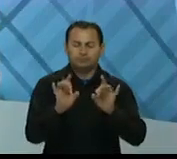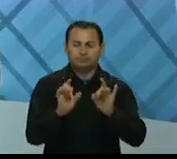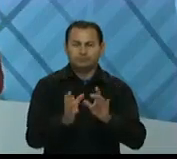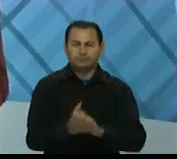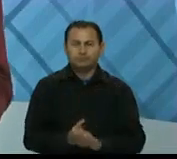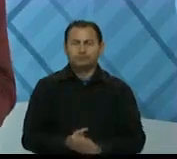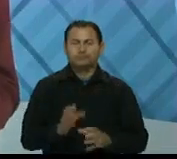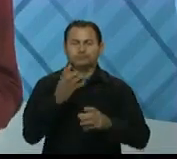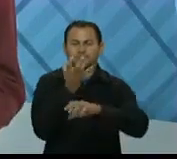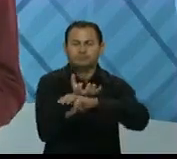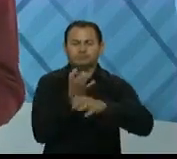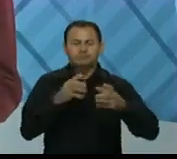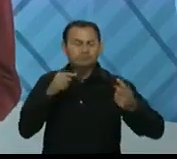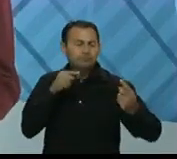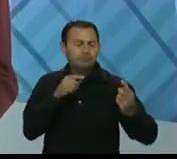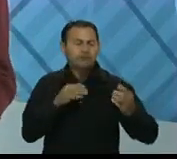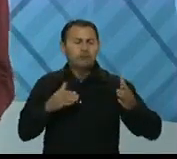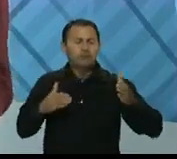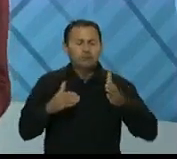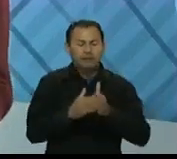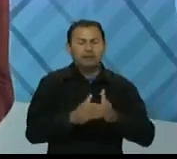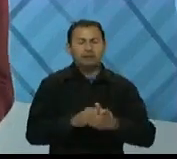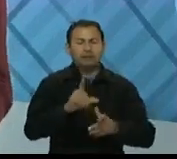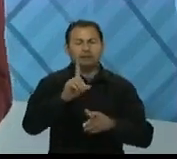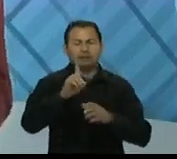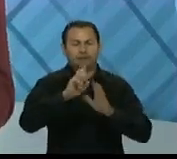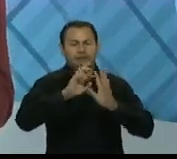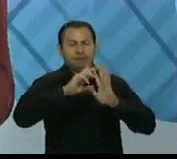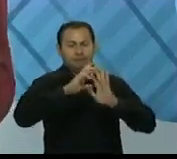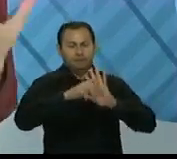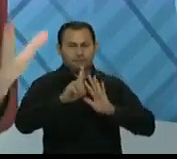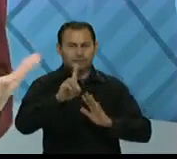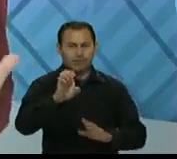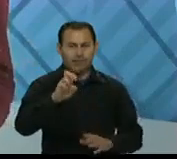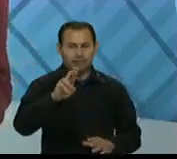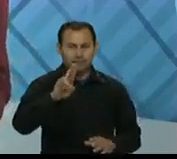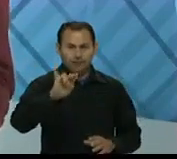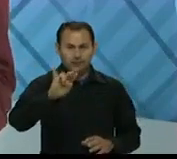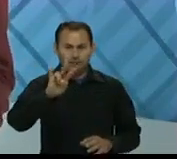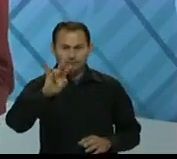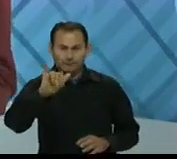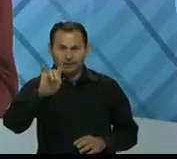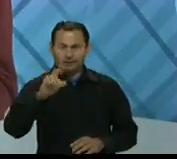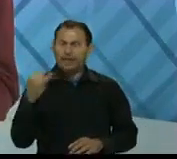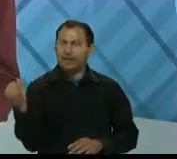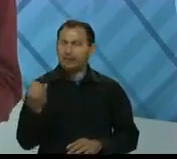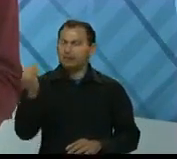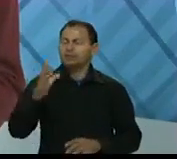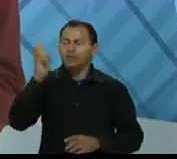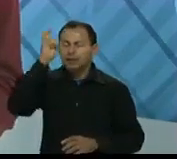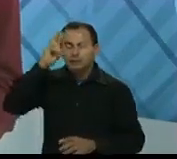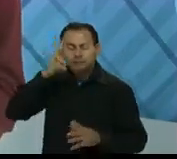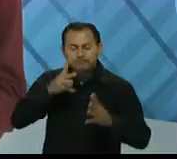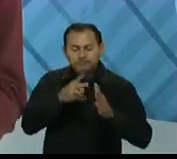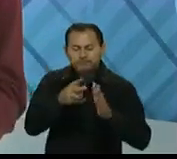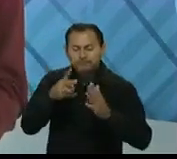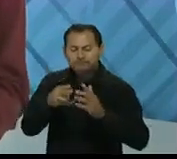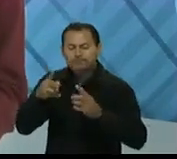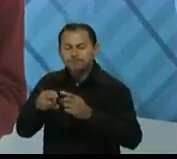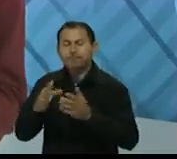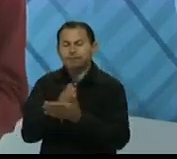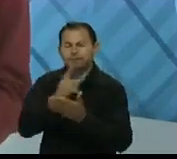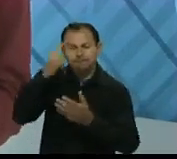especificamente em seguida com limites e derivadas, então entendê-los eles é essencial mesmo que você recorde. Se tiver alguma